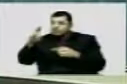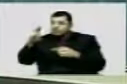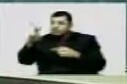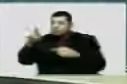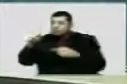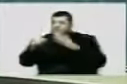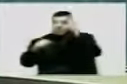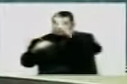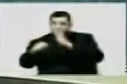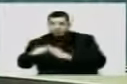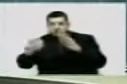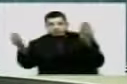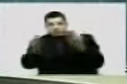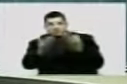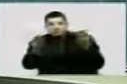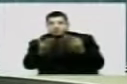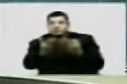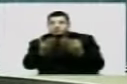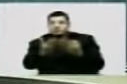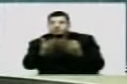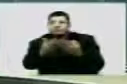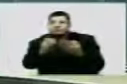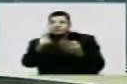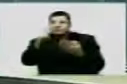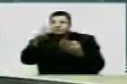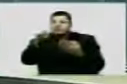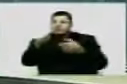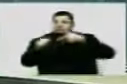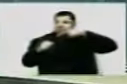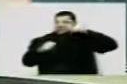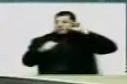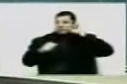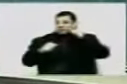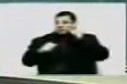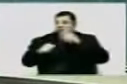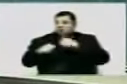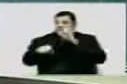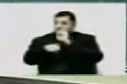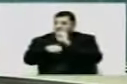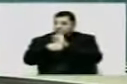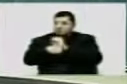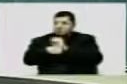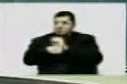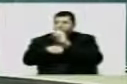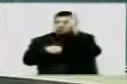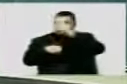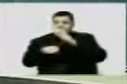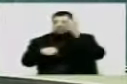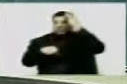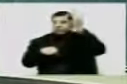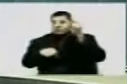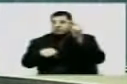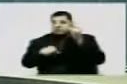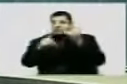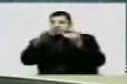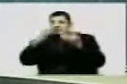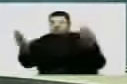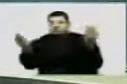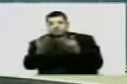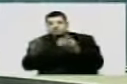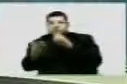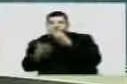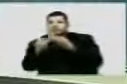seguinte: o Brasil de hoje é a Grécia de ontem. Eu espero que o Brasil de amanhã não seja a Grécia de